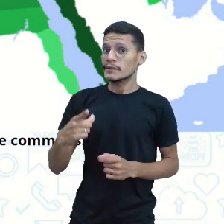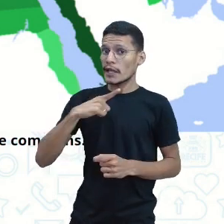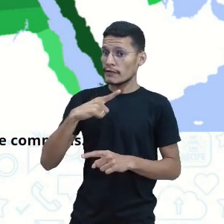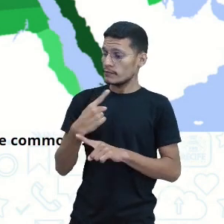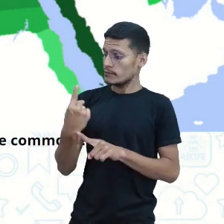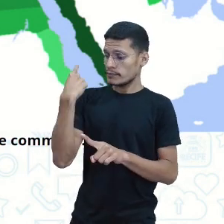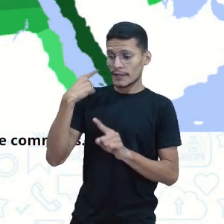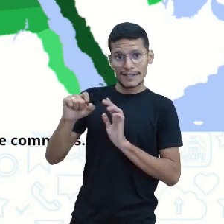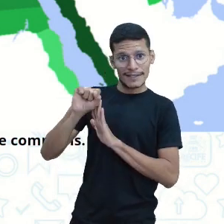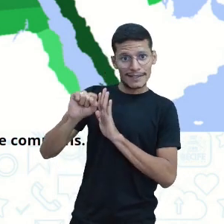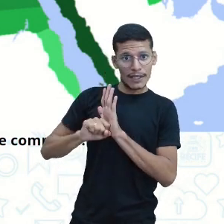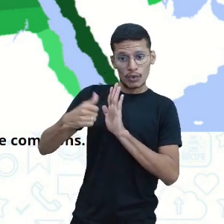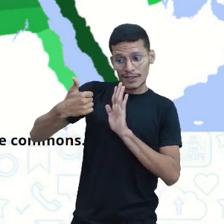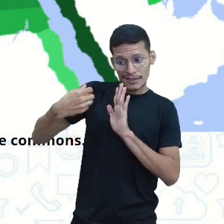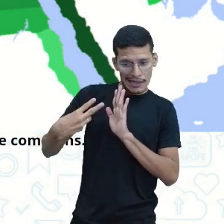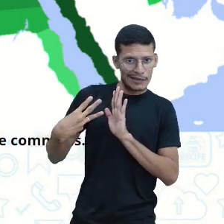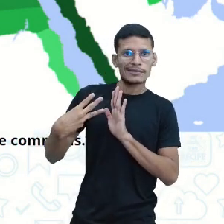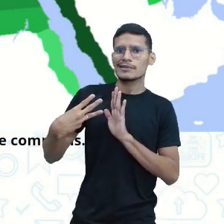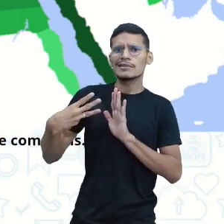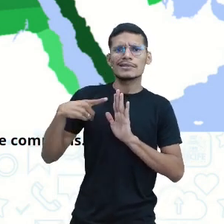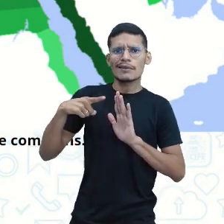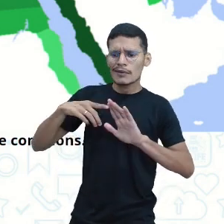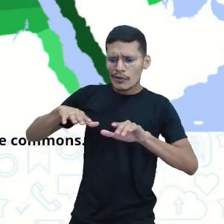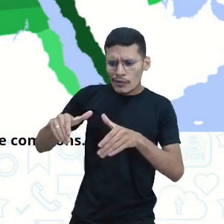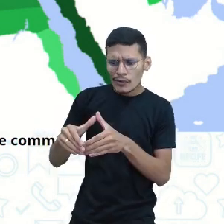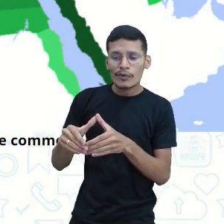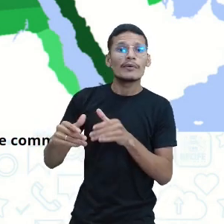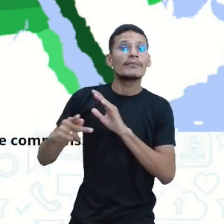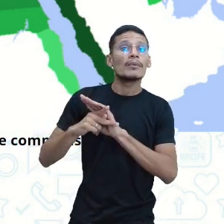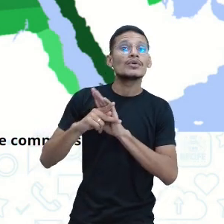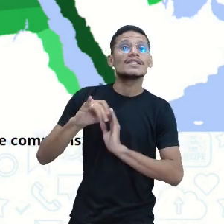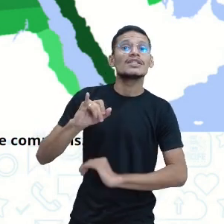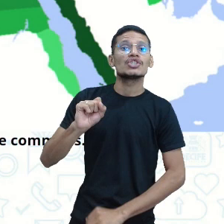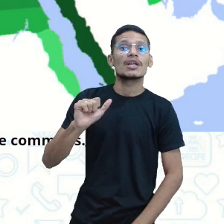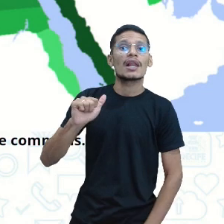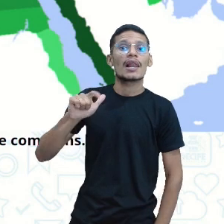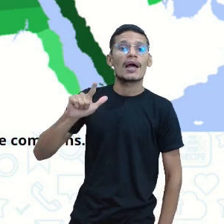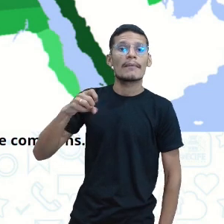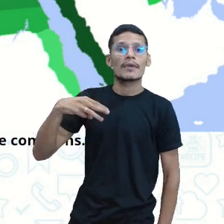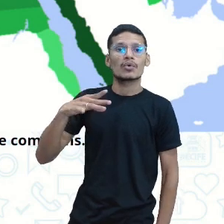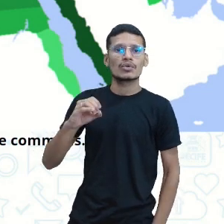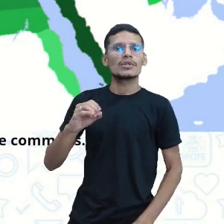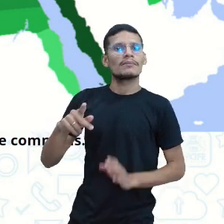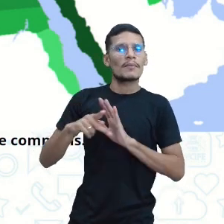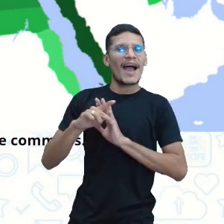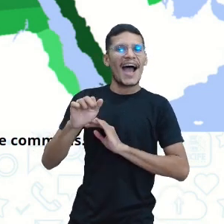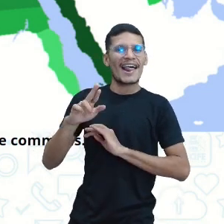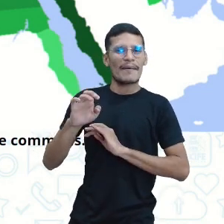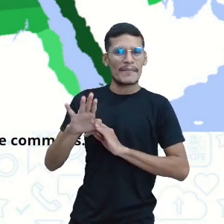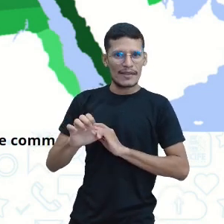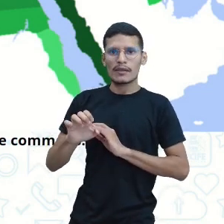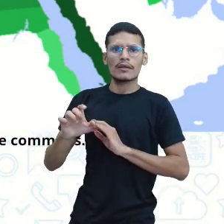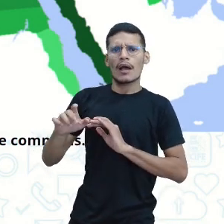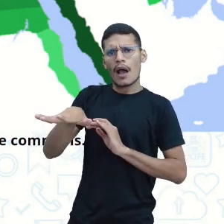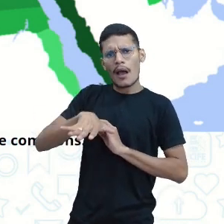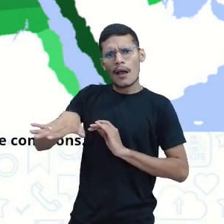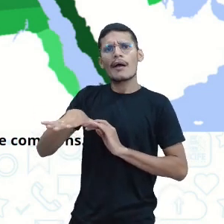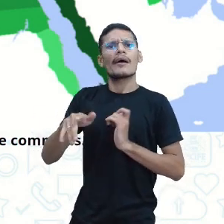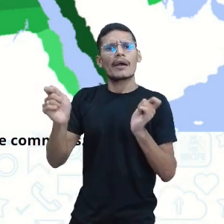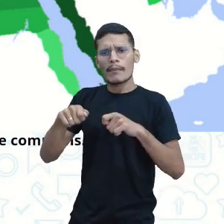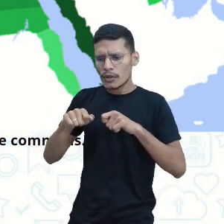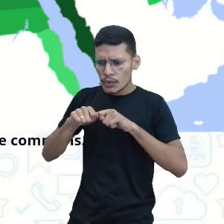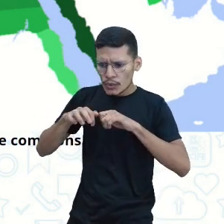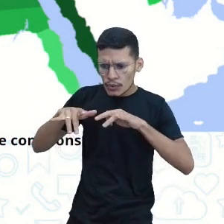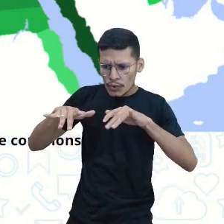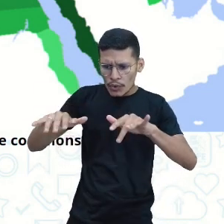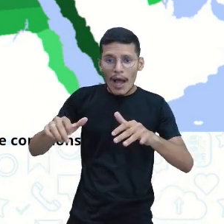do século XIII, ou seja, esse território tem sido conquistado pelos islâmicos, pelos árabes, né? Então, partindo ali da Arábia Saudita e convertendo